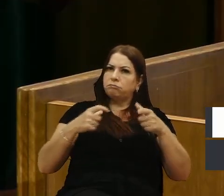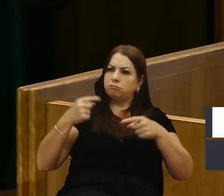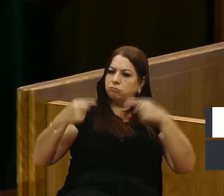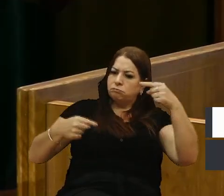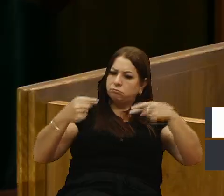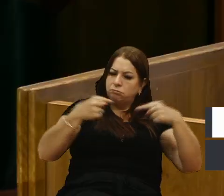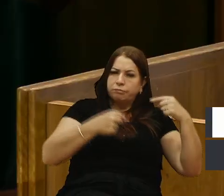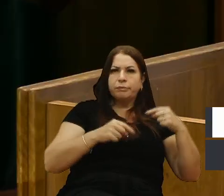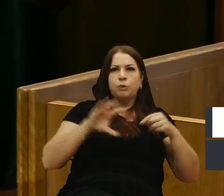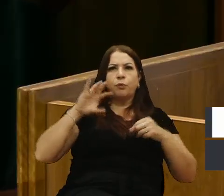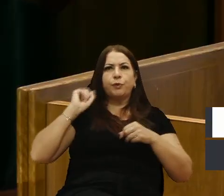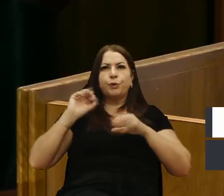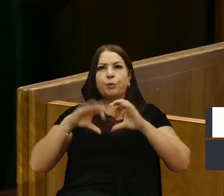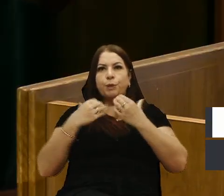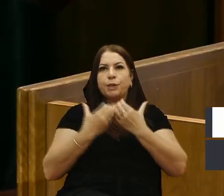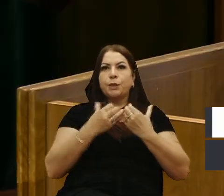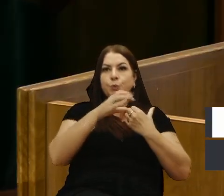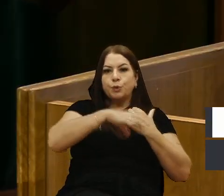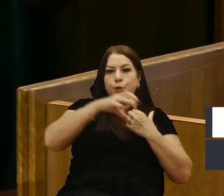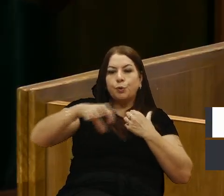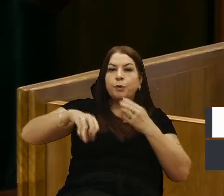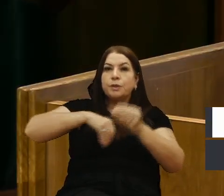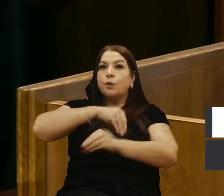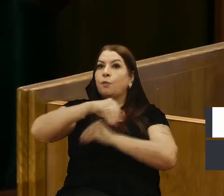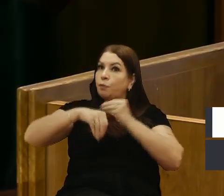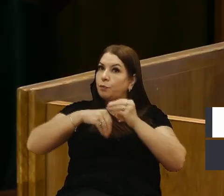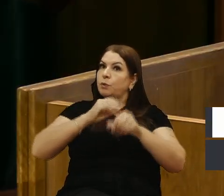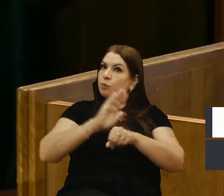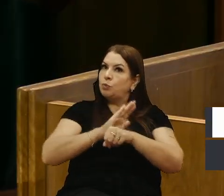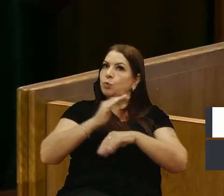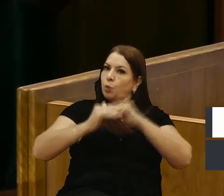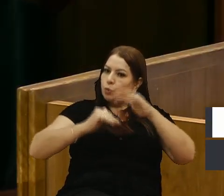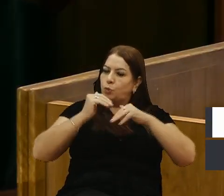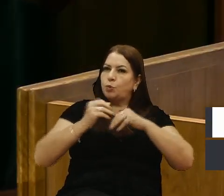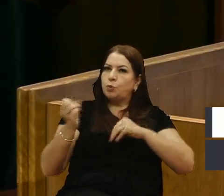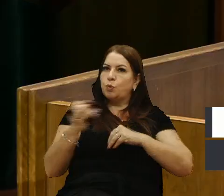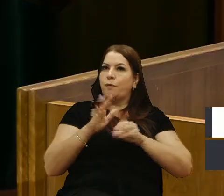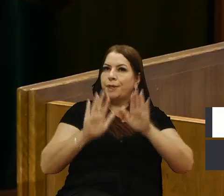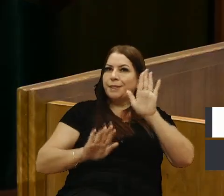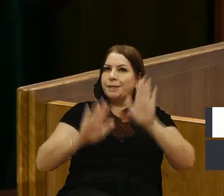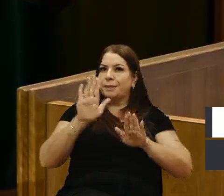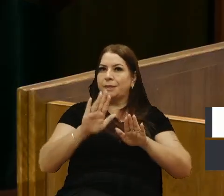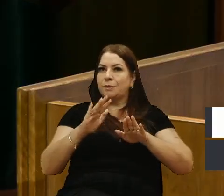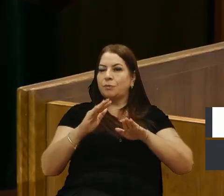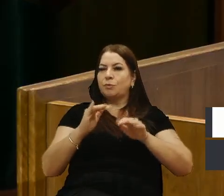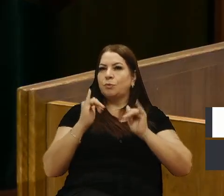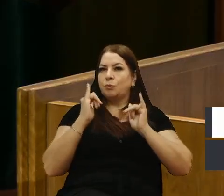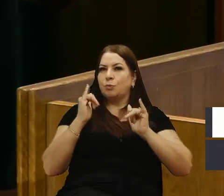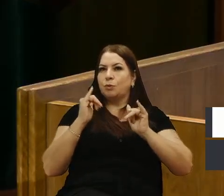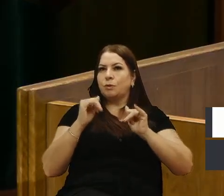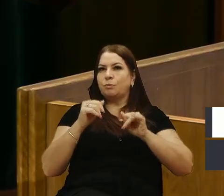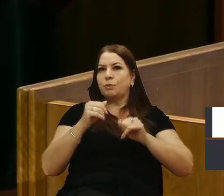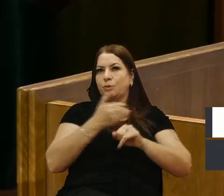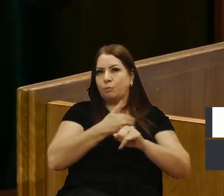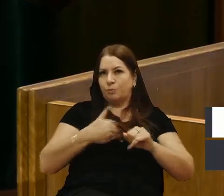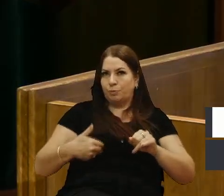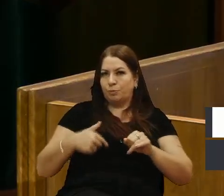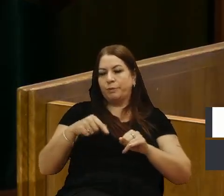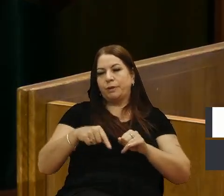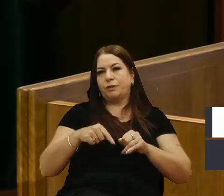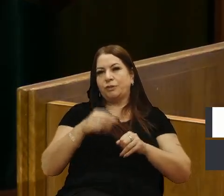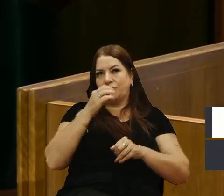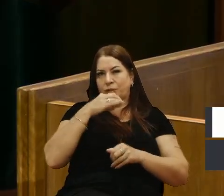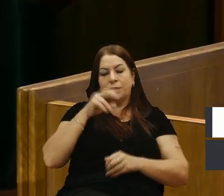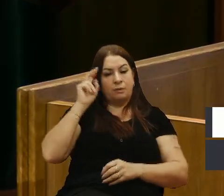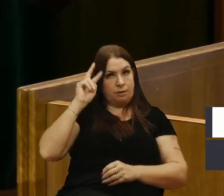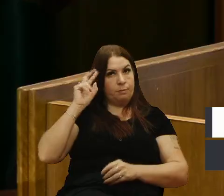ouvindo a comunidade e os setores envolvidos, que ajudou a construir a nova licitação do transporte coletivo urbano de Caxias do Sul.